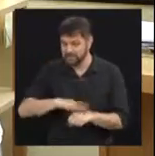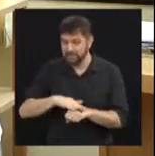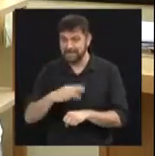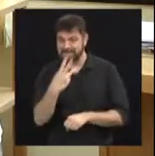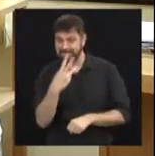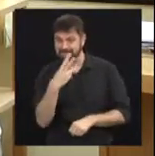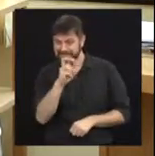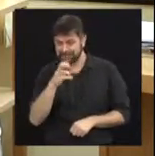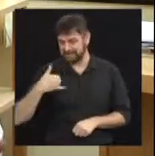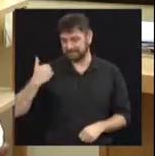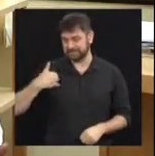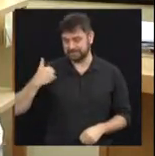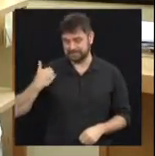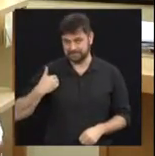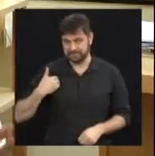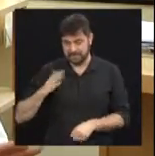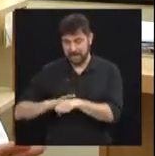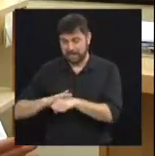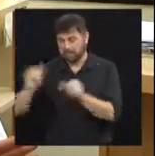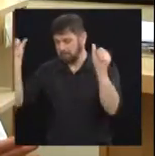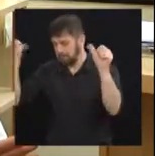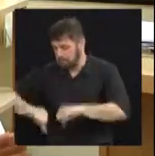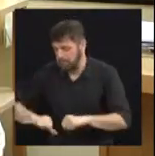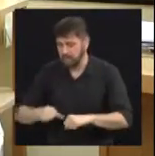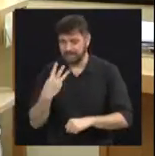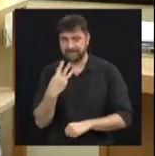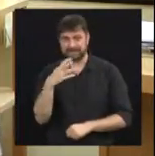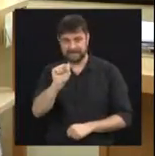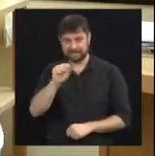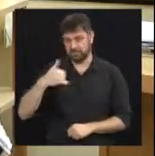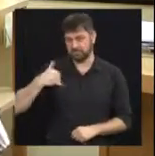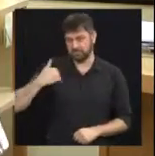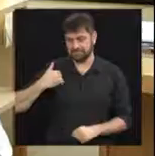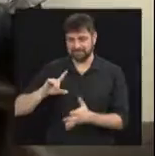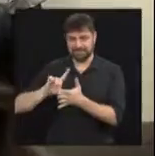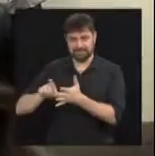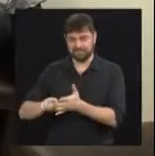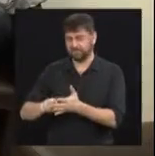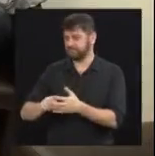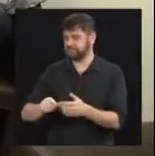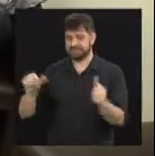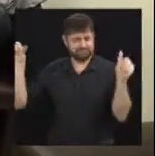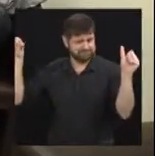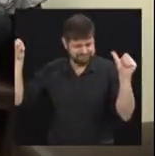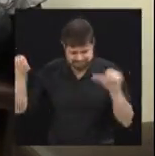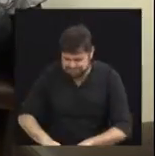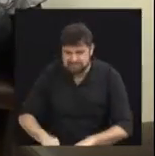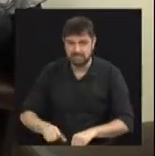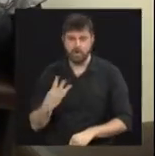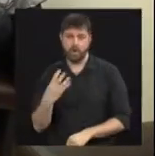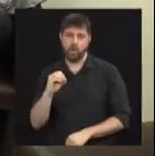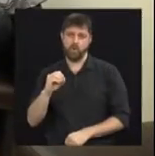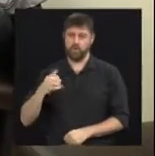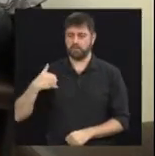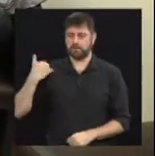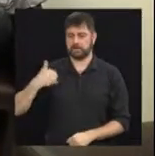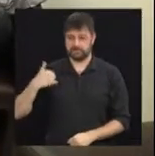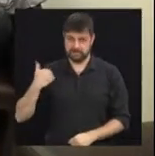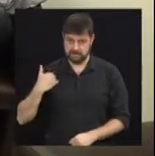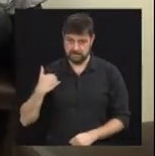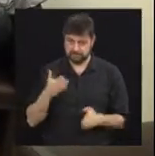queda acontece de uma forma mais importante depois dos 38 anos e de uma forma bastante mais drástica após os 40 anos. Por isso